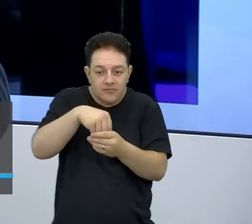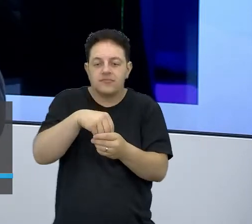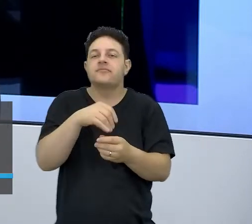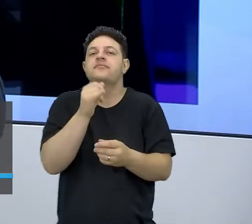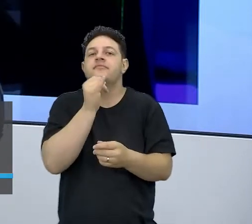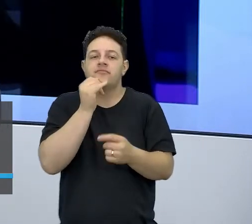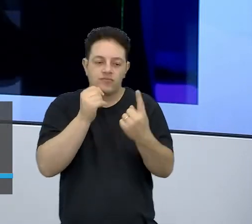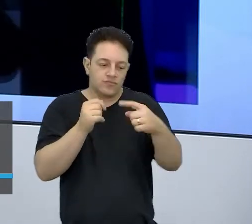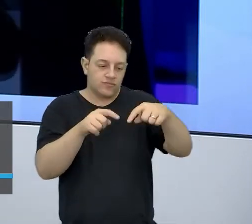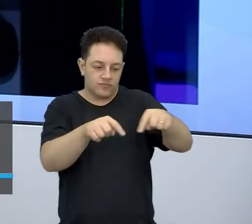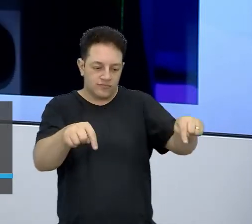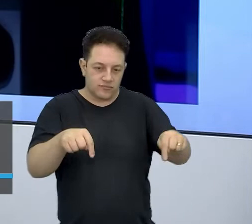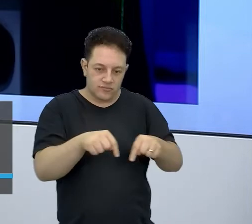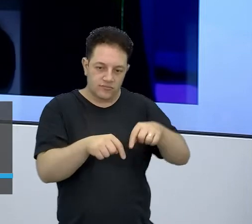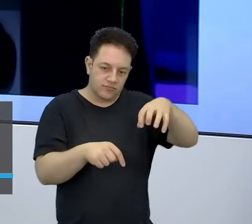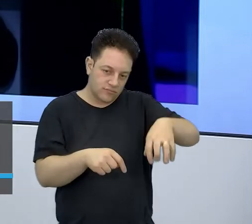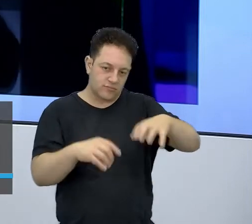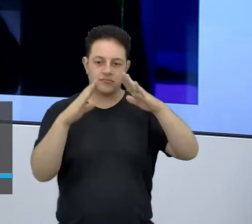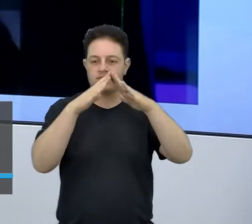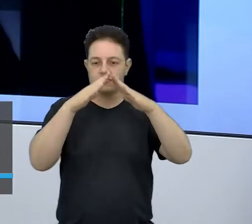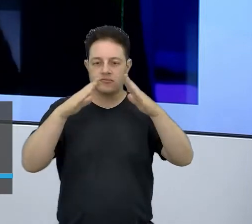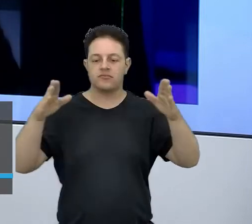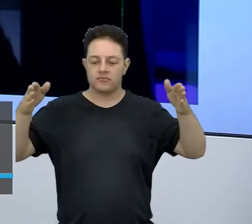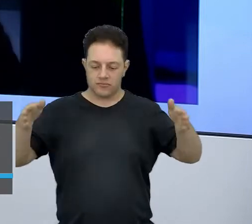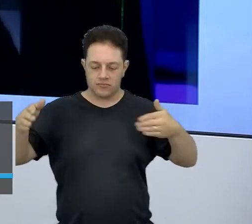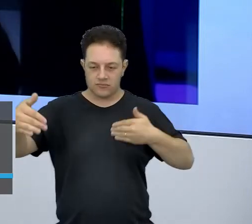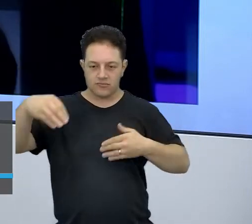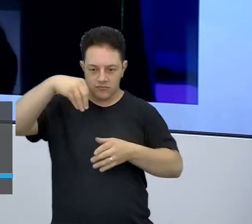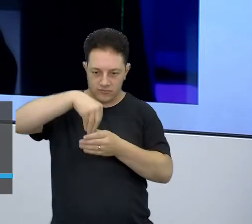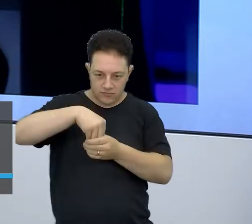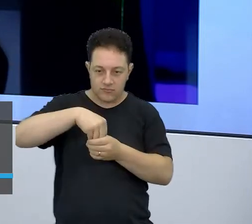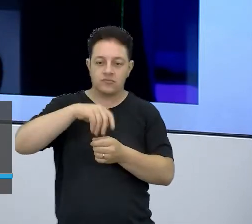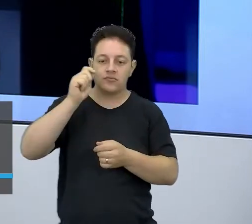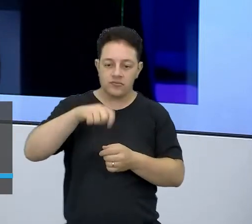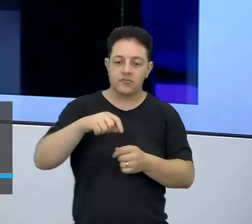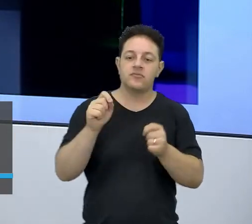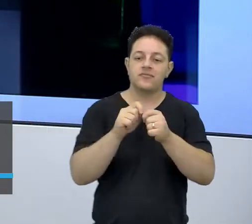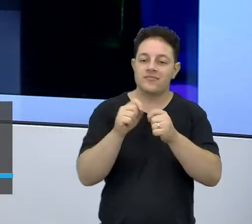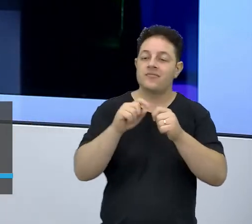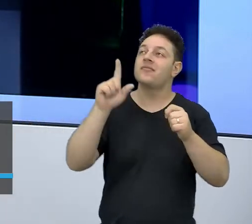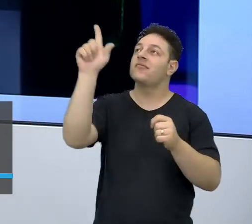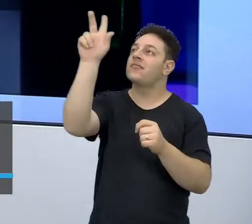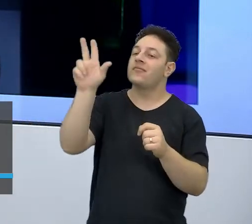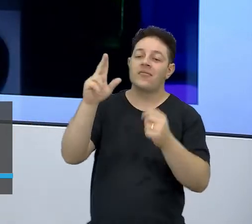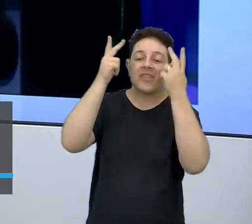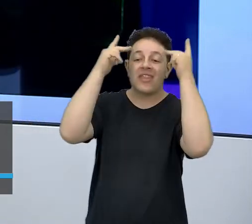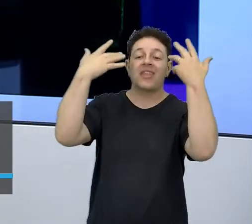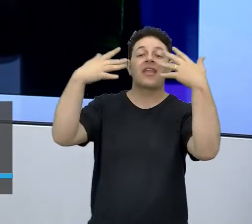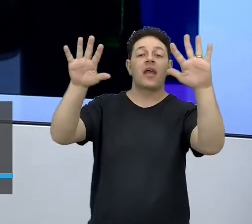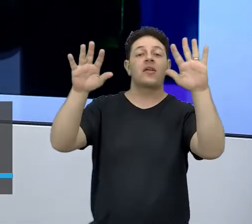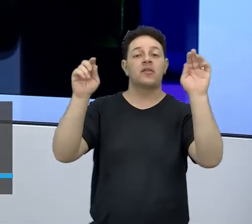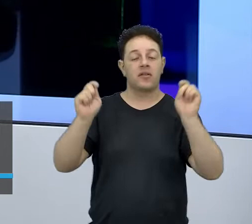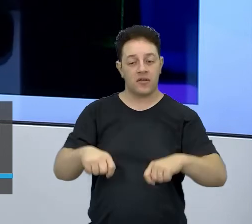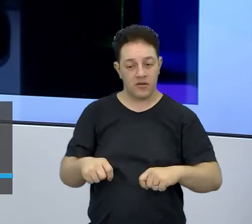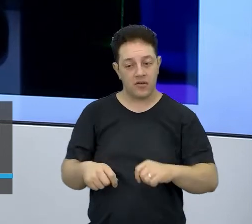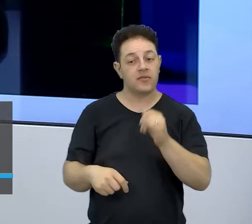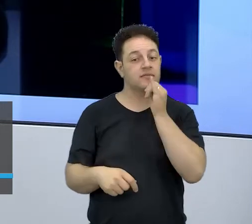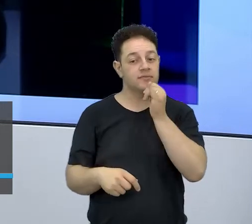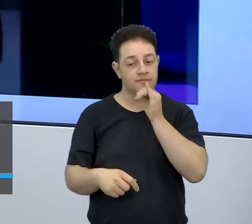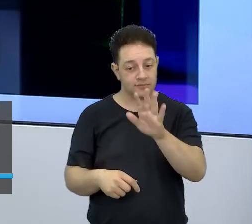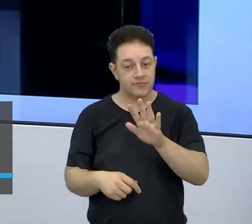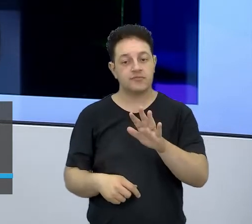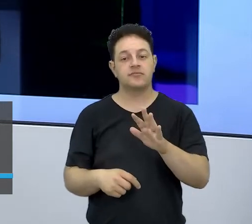um cômodo, dentro de uma casa, dentro de uma construção e usar a iluminação natural, uma